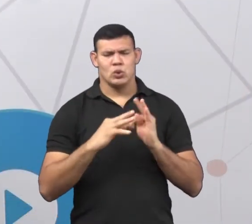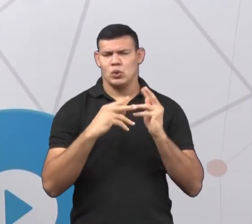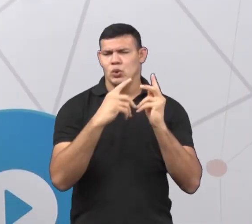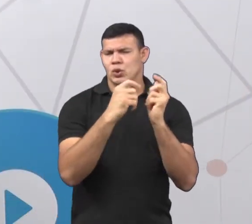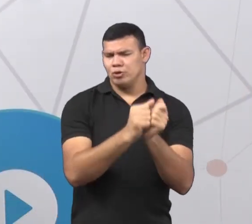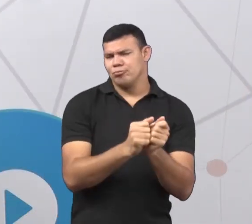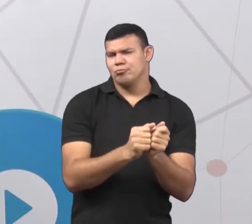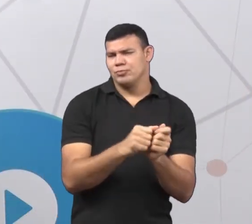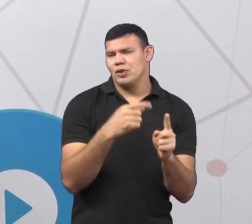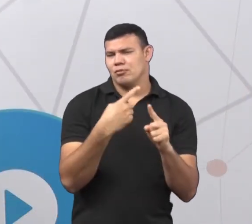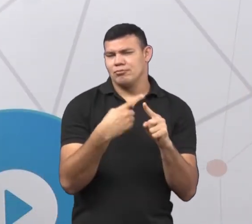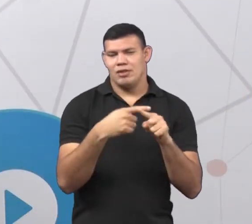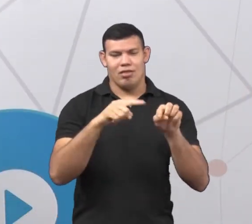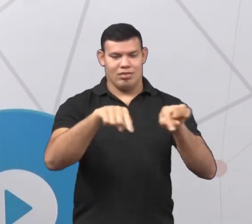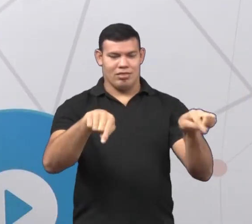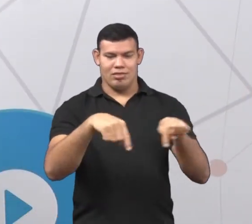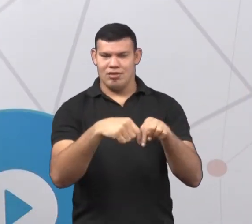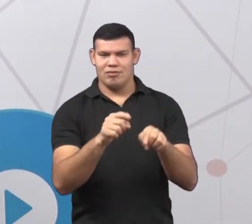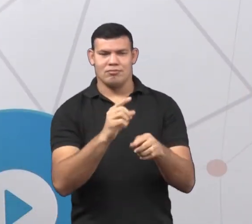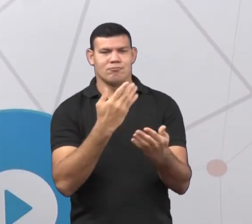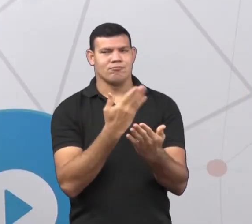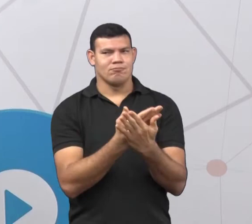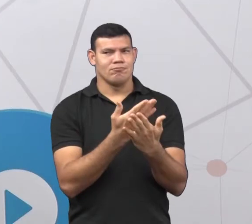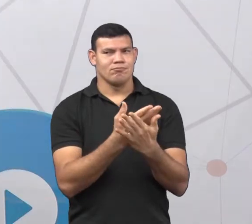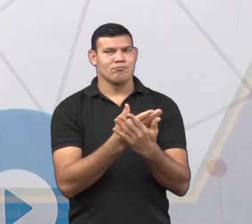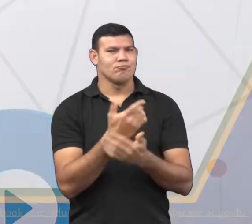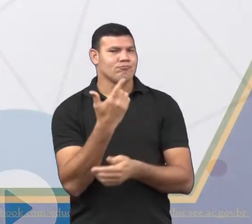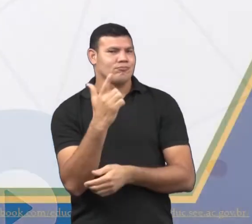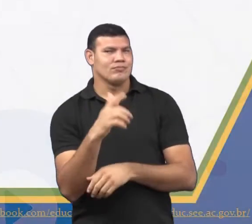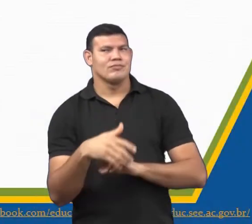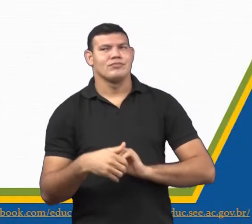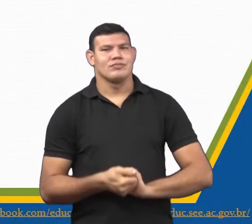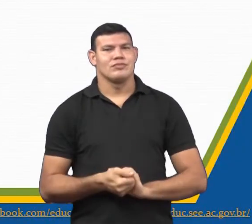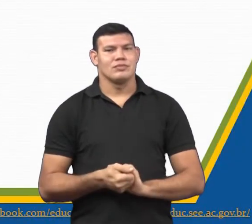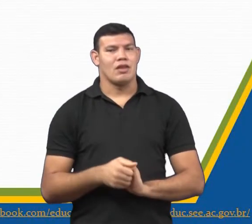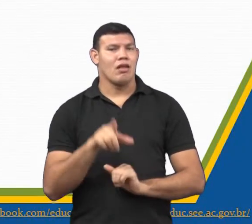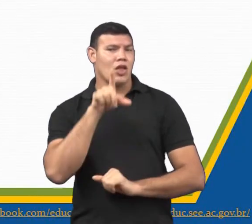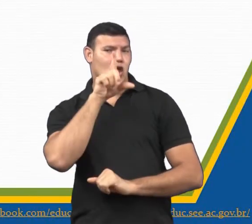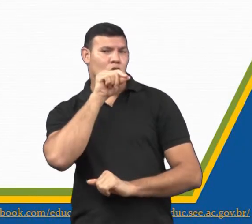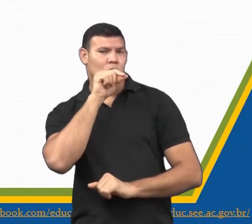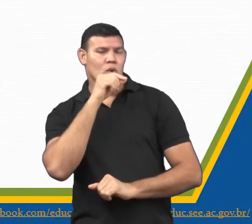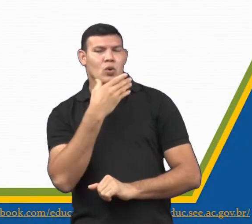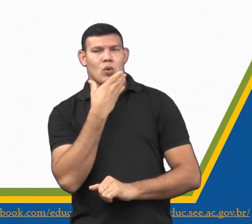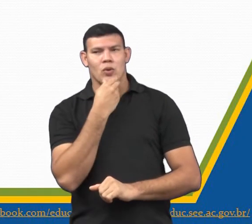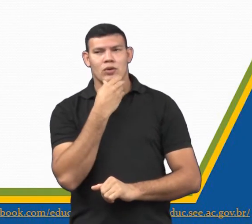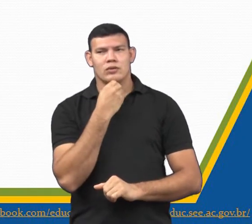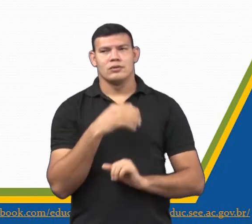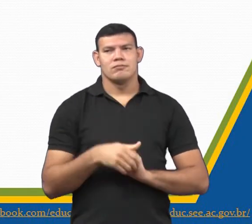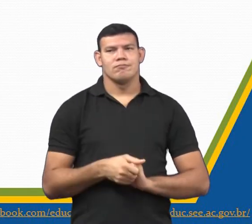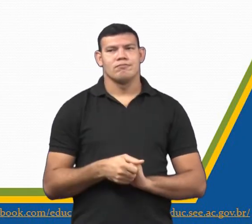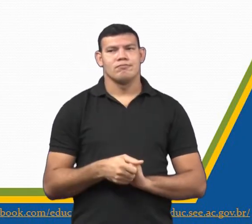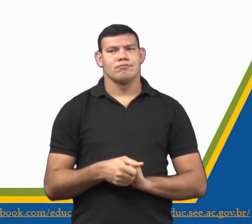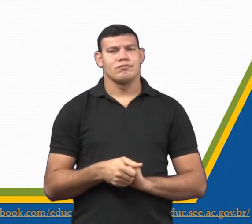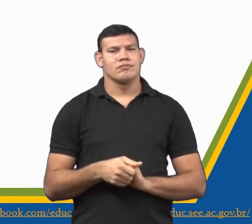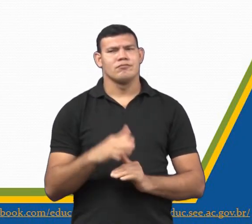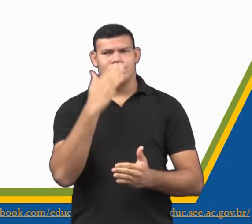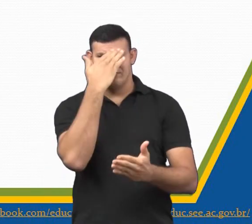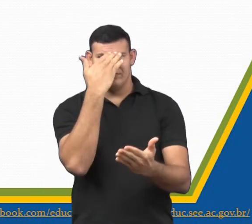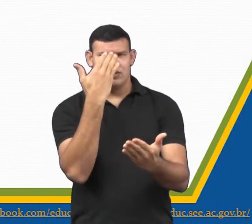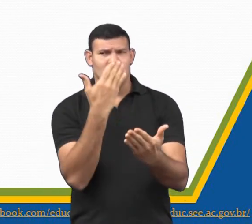mais aparecem. Querem ver? Olha lá o que esse rapazinho publicou lá no Twitter dele. Creo que el momento